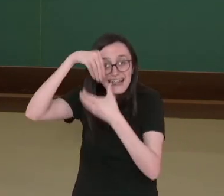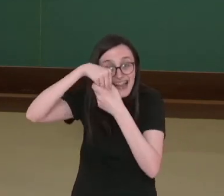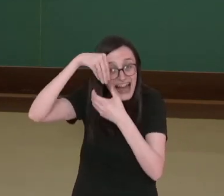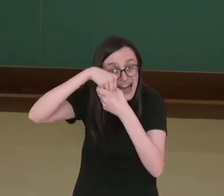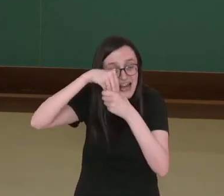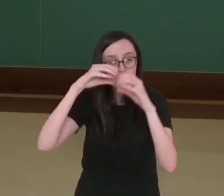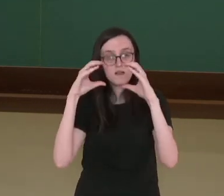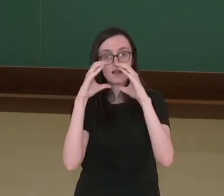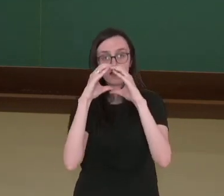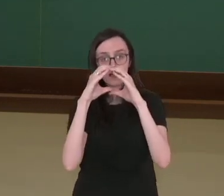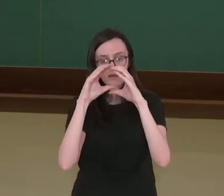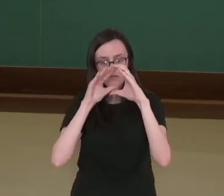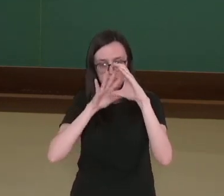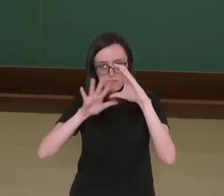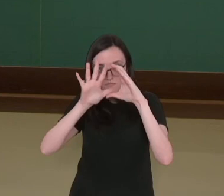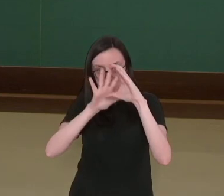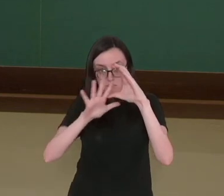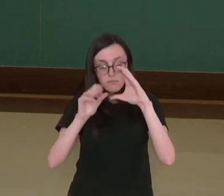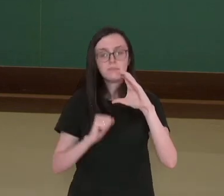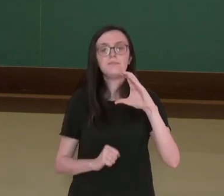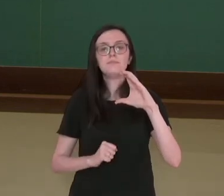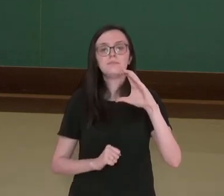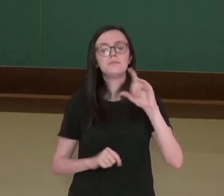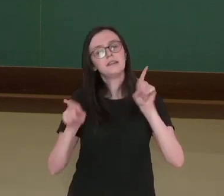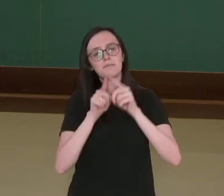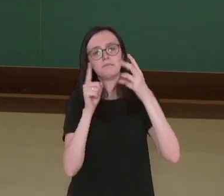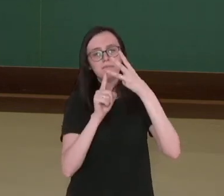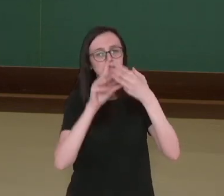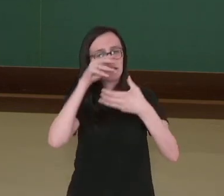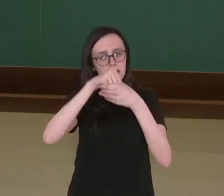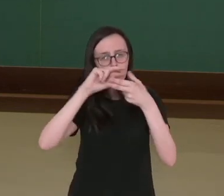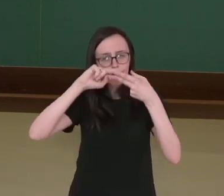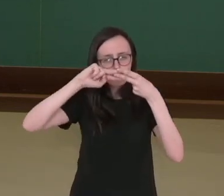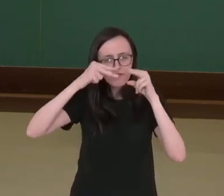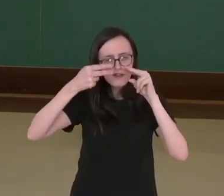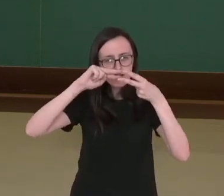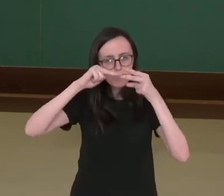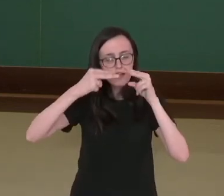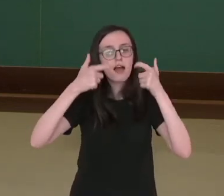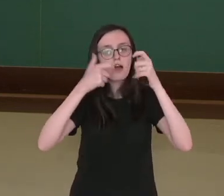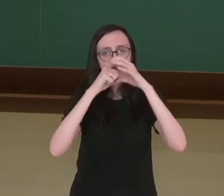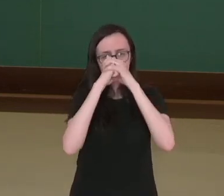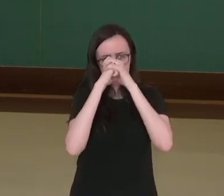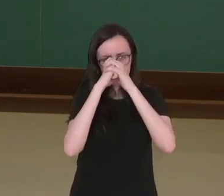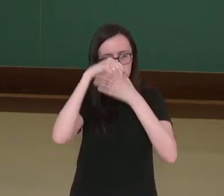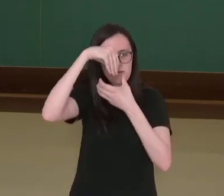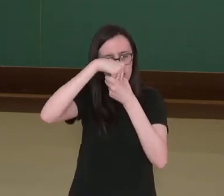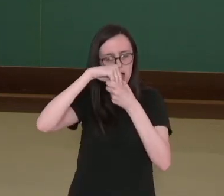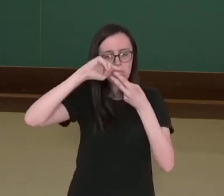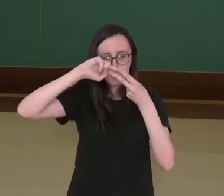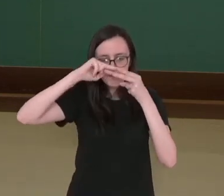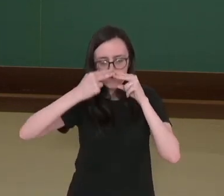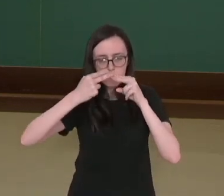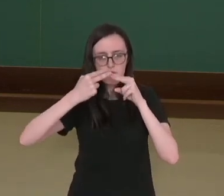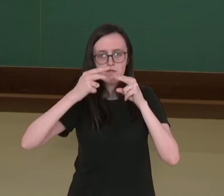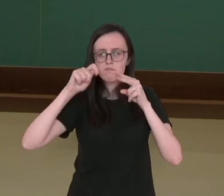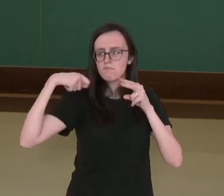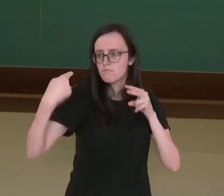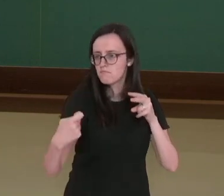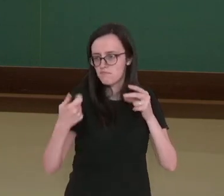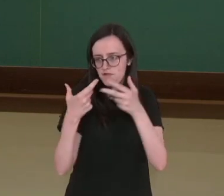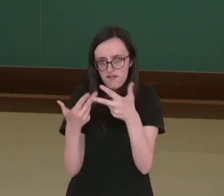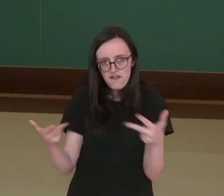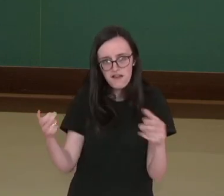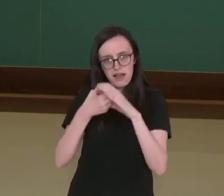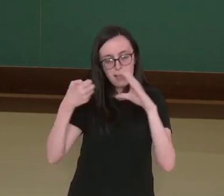dentro da célula, que preenche a célula. E o material genético, que é o quê? Diz quem ela é, o que ela faz. Isso é o que o material